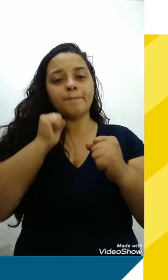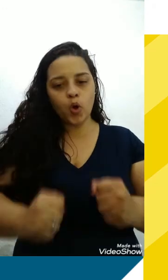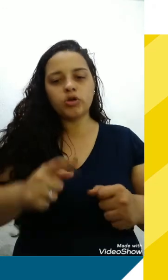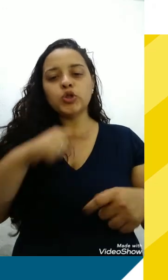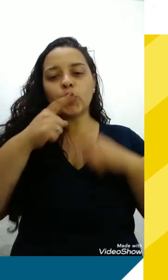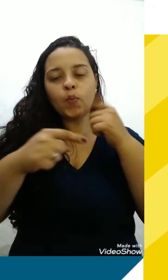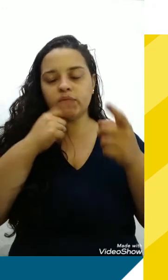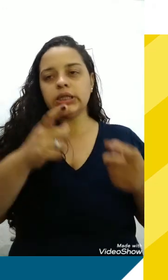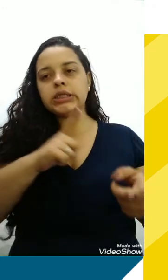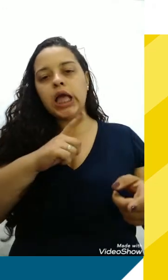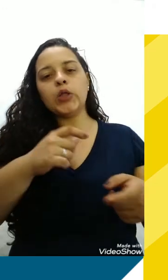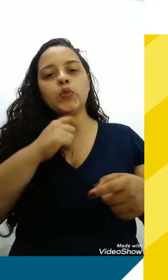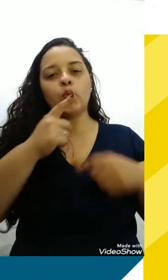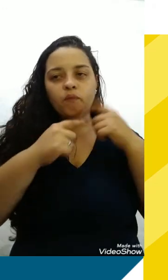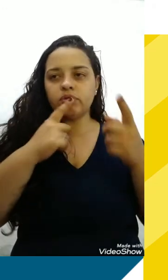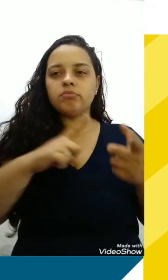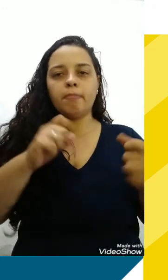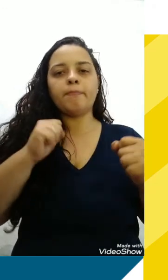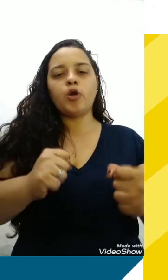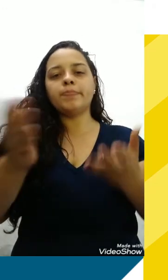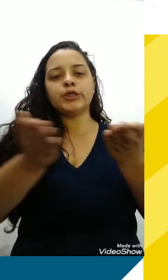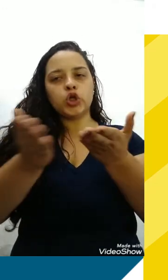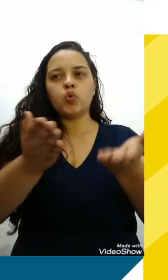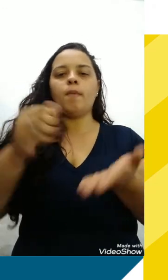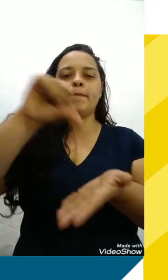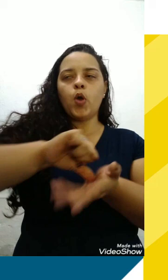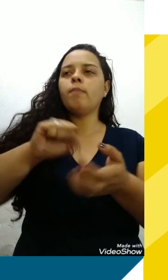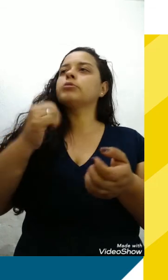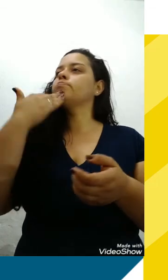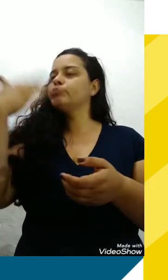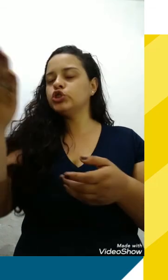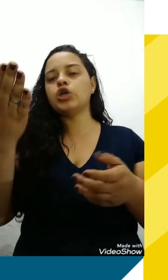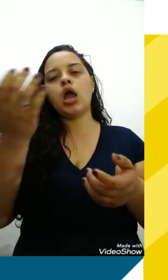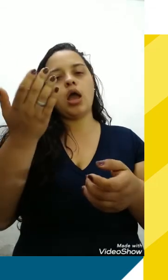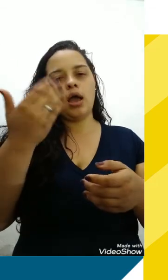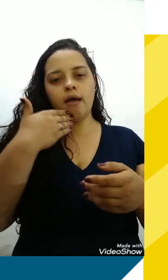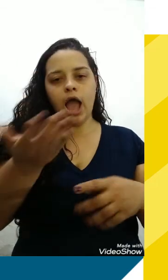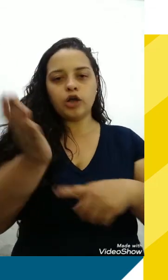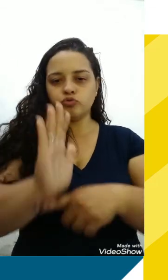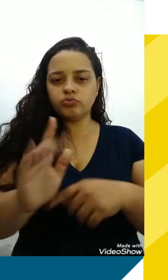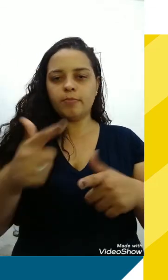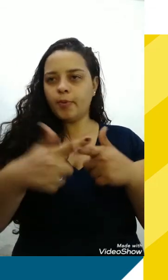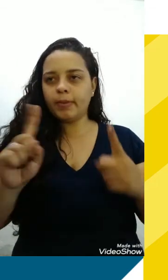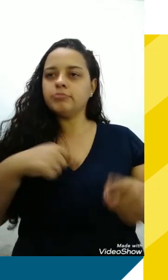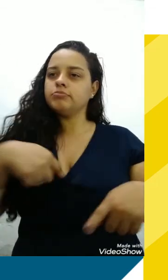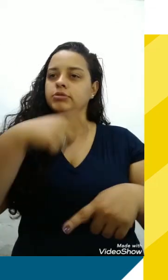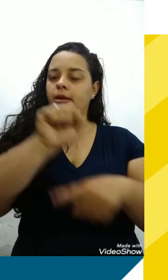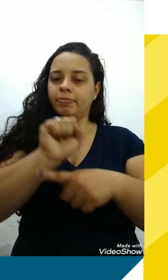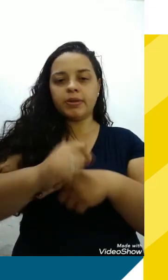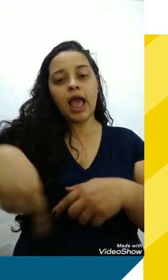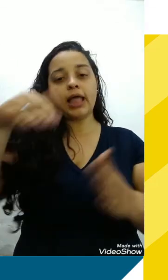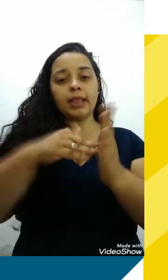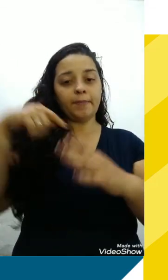os respectivos mediadores dos seus polos. Estamos sempre disponíveis. E é isso. Tchau, pessoal. Até a próxima.